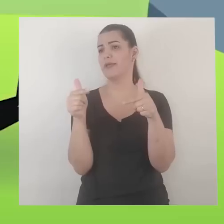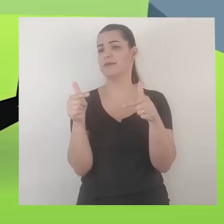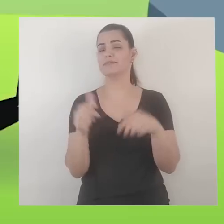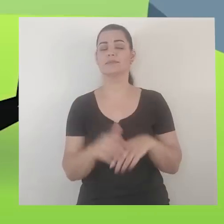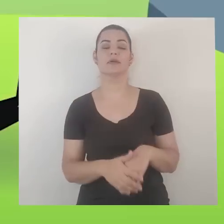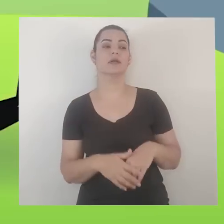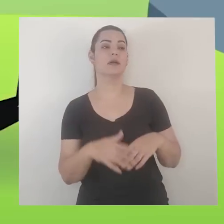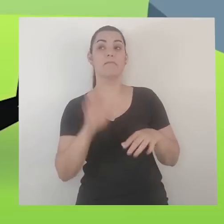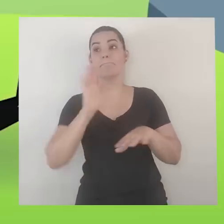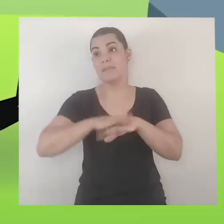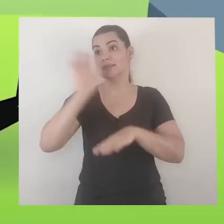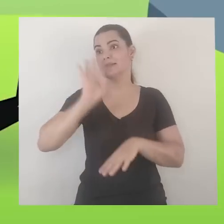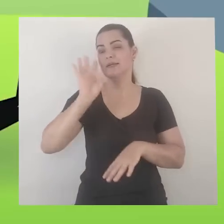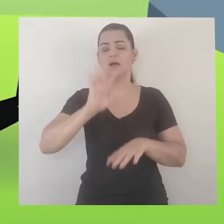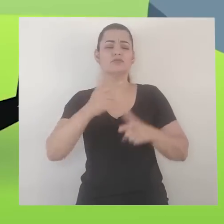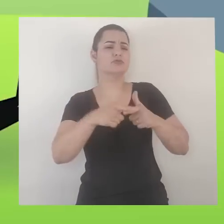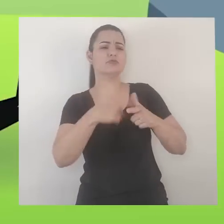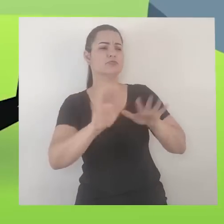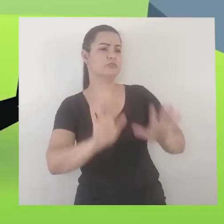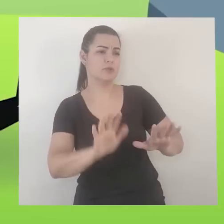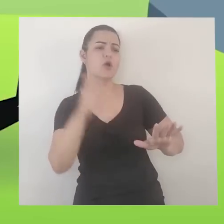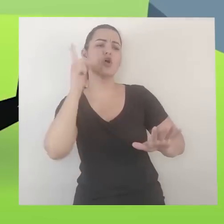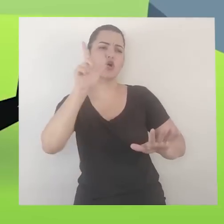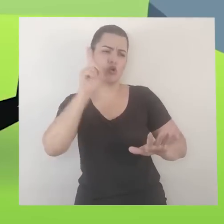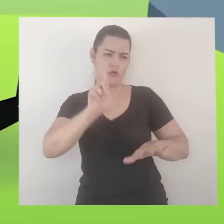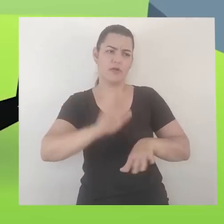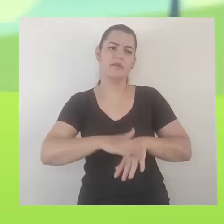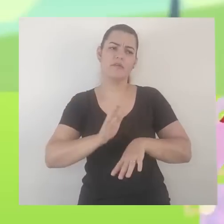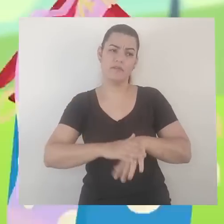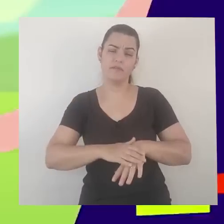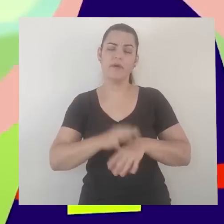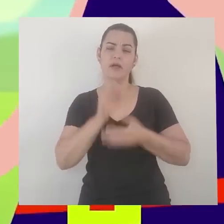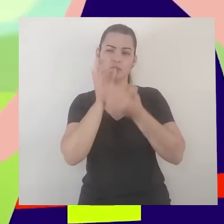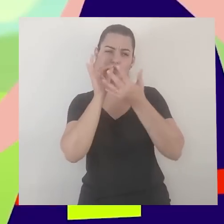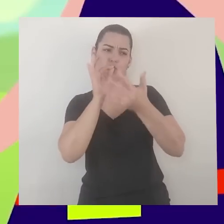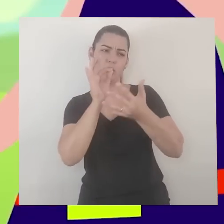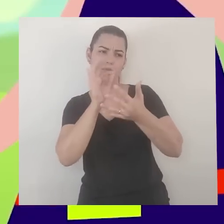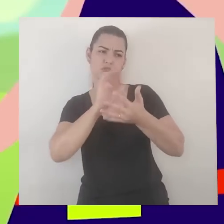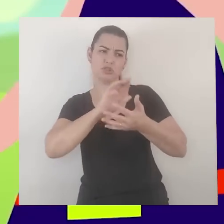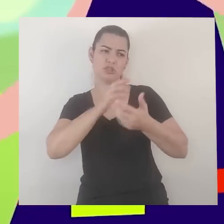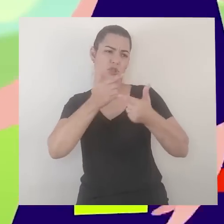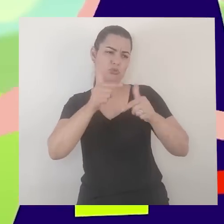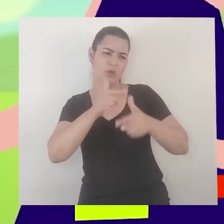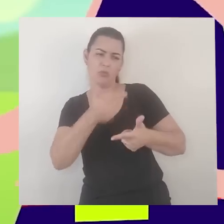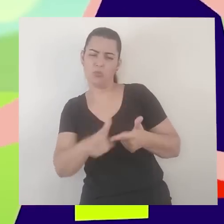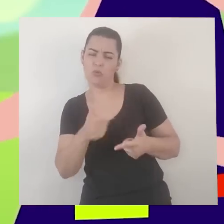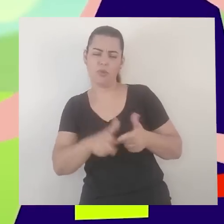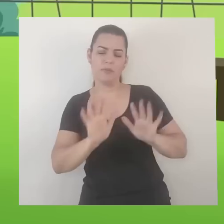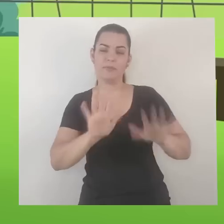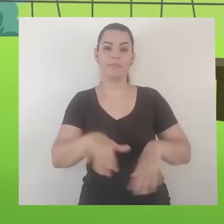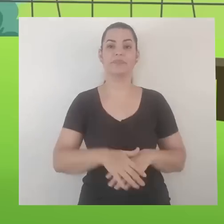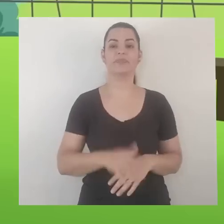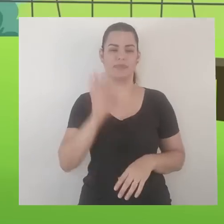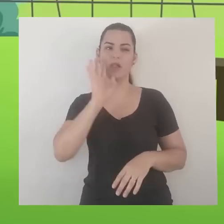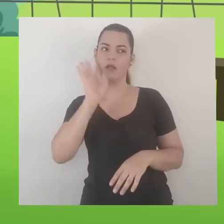ainda. Tudo bem, Júpiter. Podemos fazer sem as bexigas mesmo. Vai ficar muito legal. Você vai